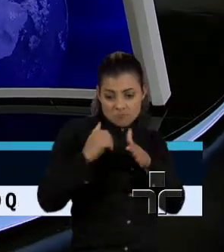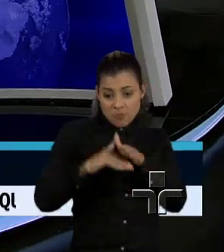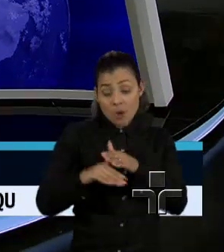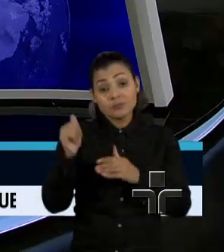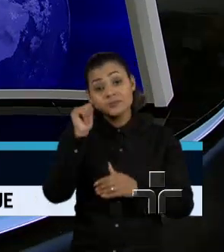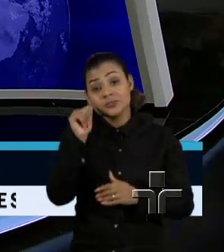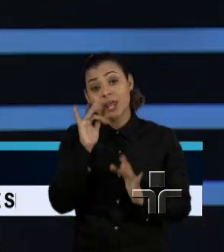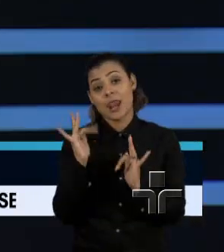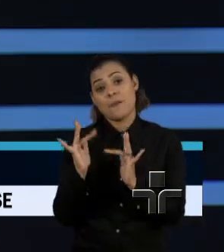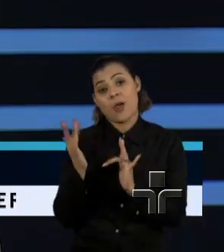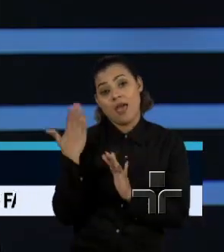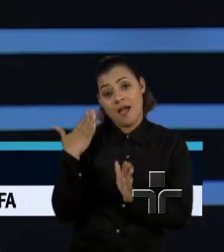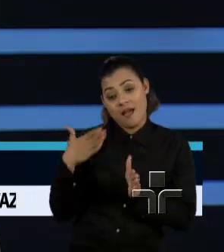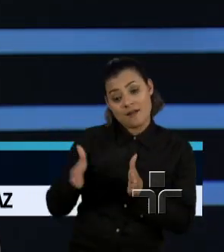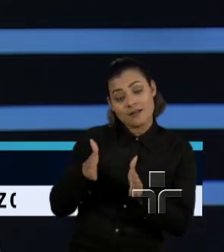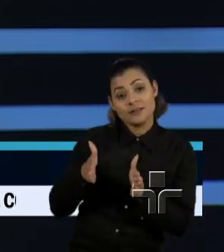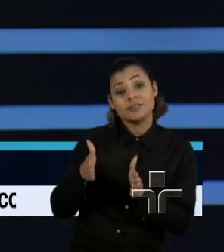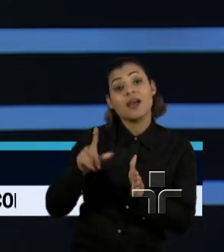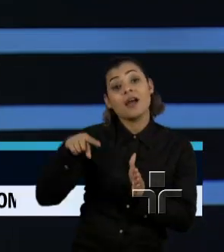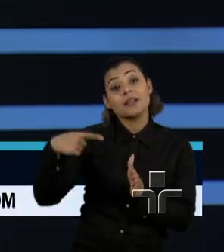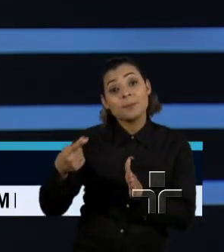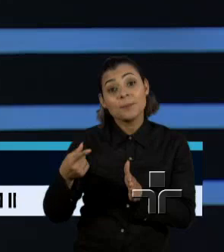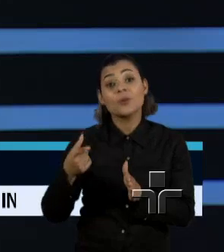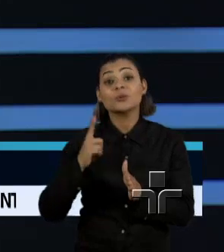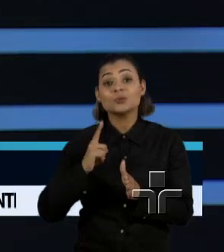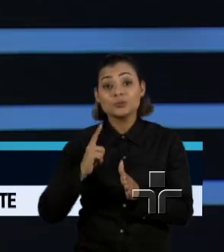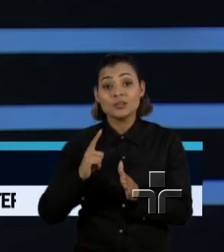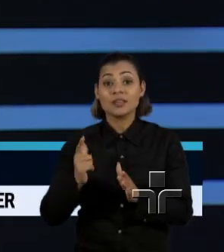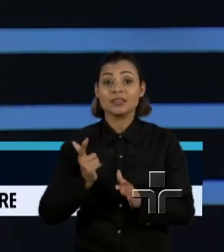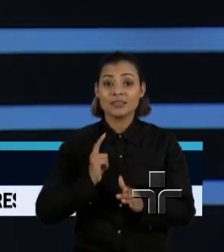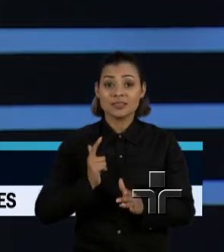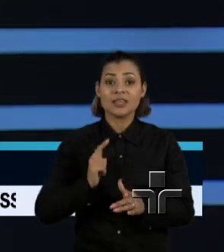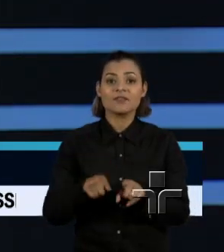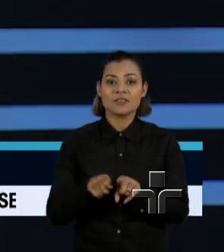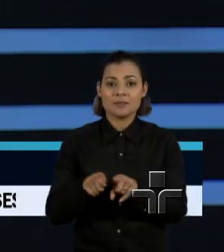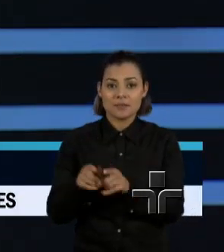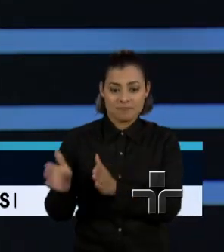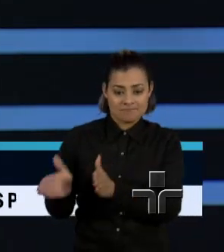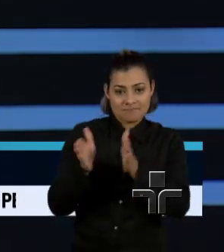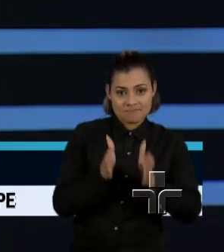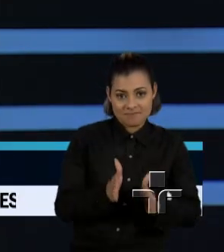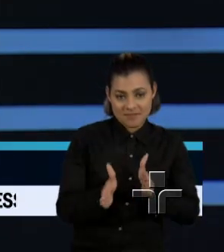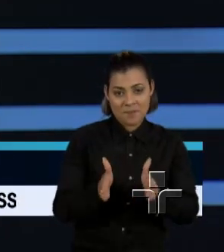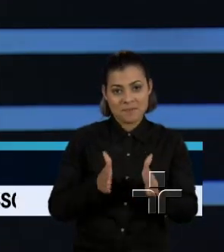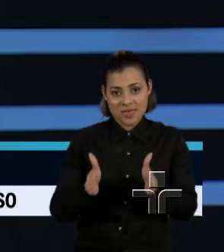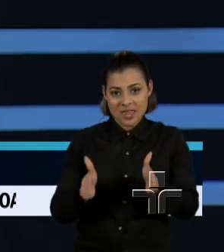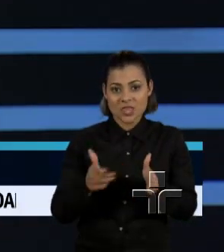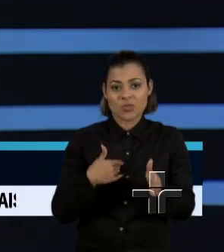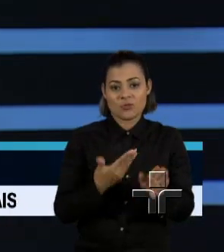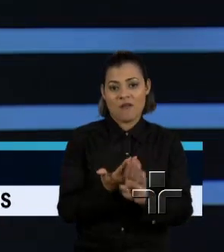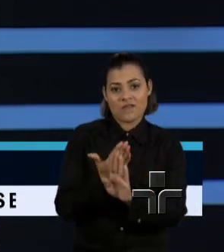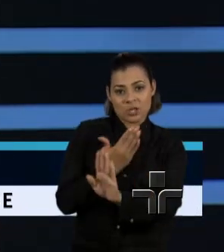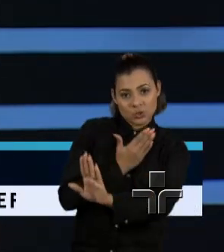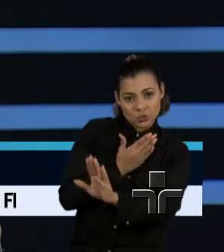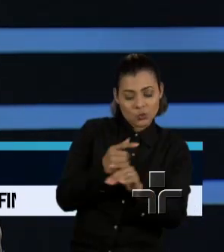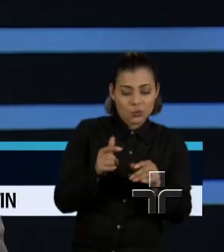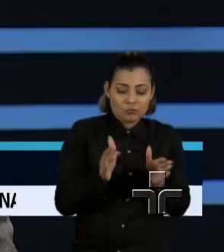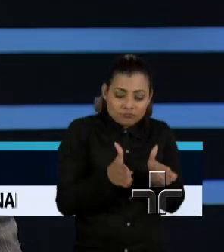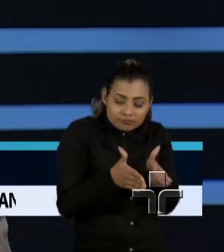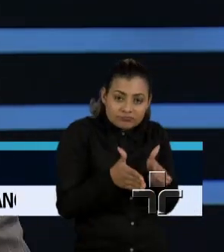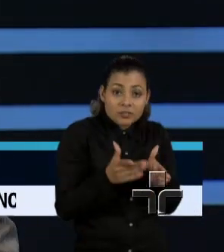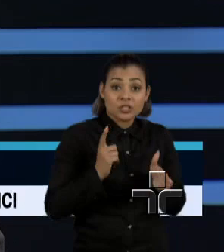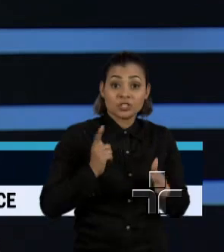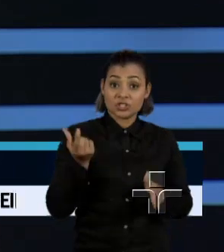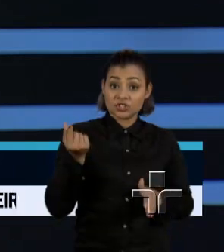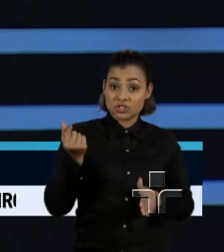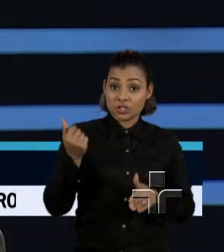uma namorada, e aí ele saiu para um retiro, ele, enfim, durante um tempo, e deixou o dinheiro